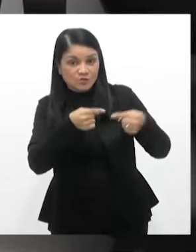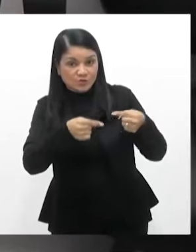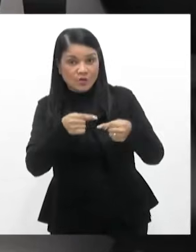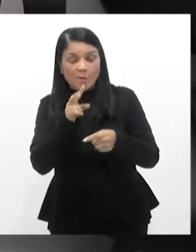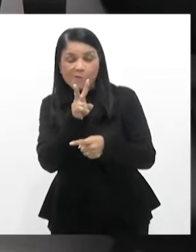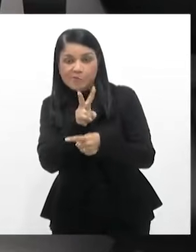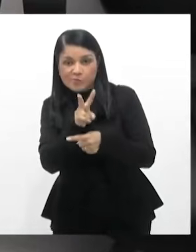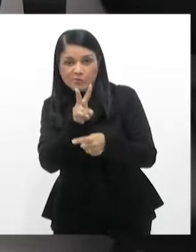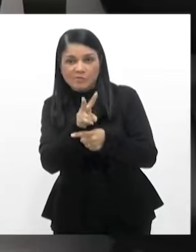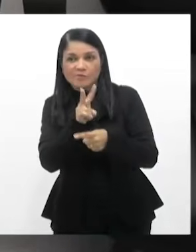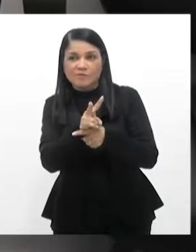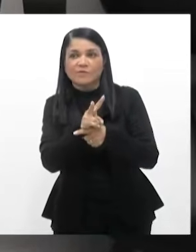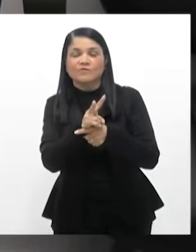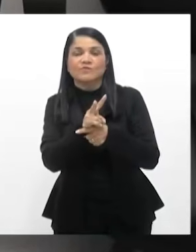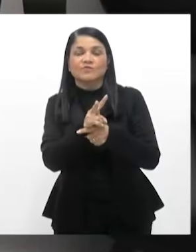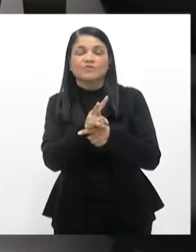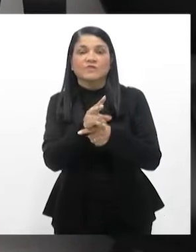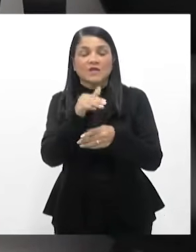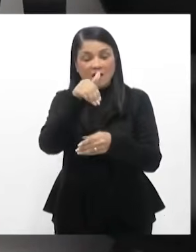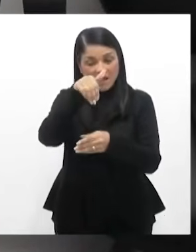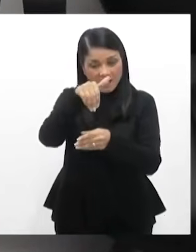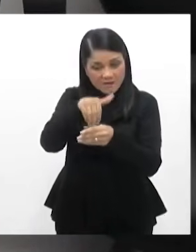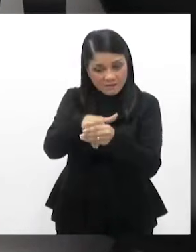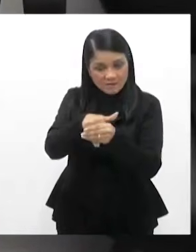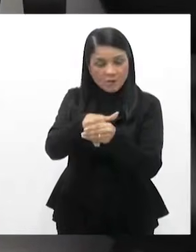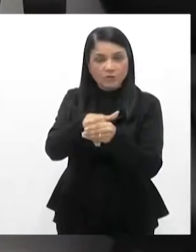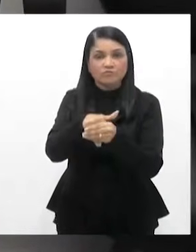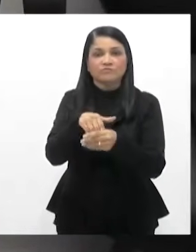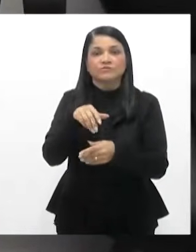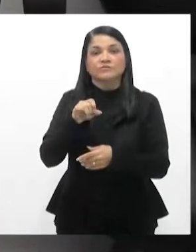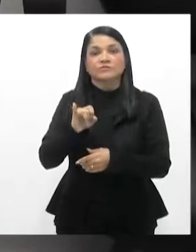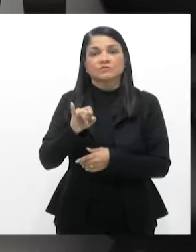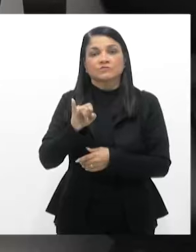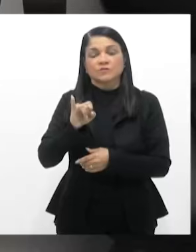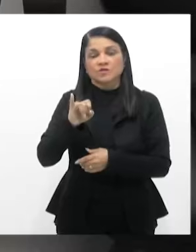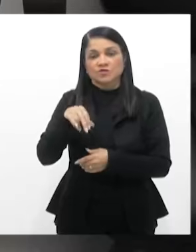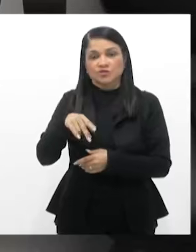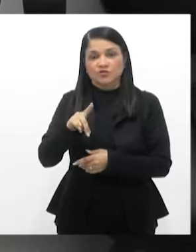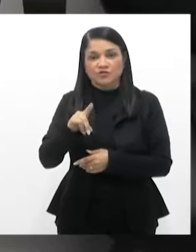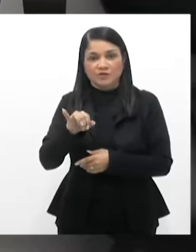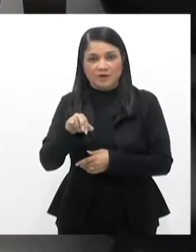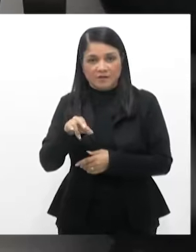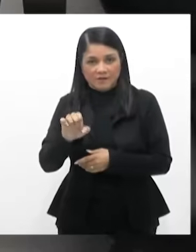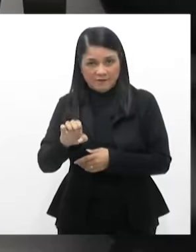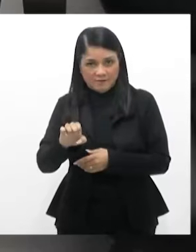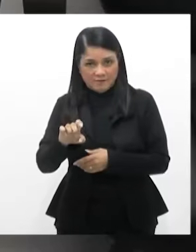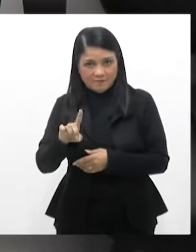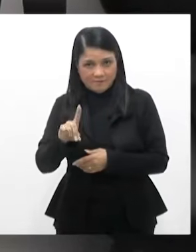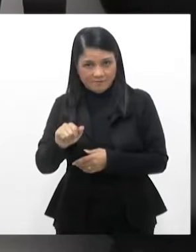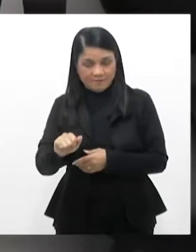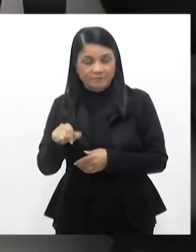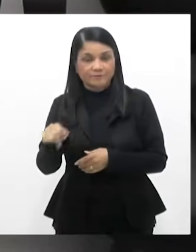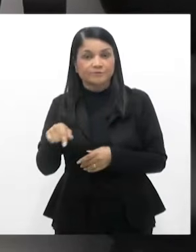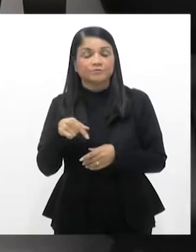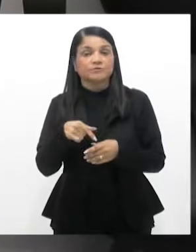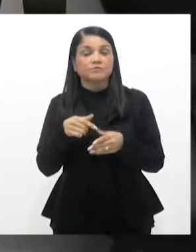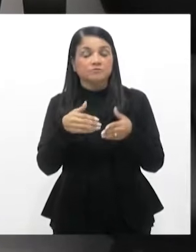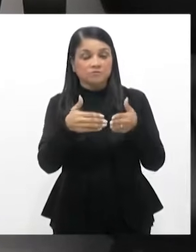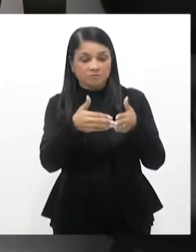proteção da legitimidade dessa eleição indireta. E a